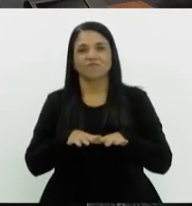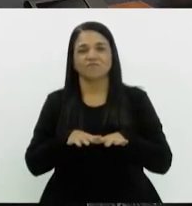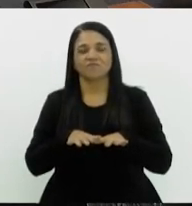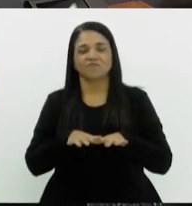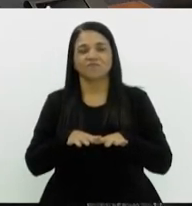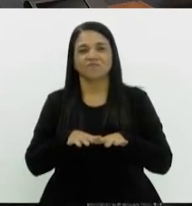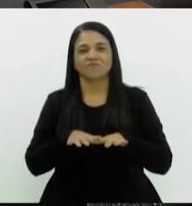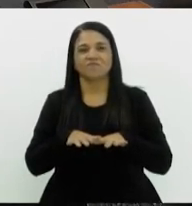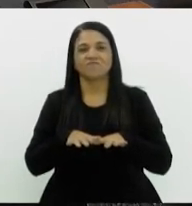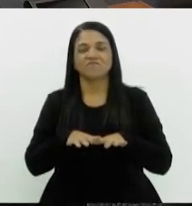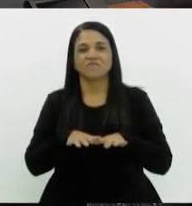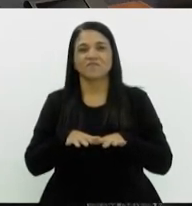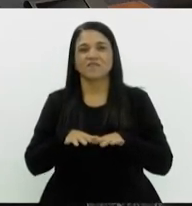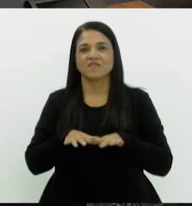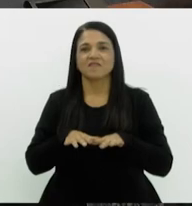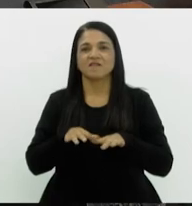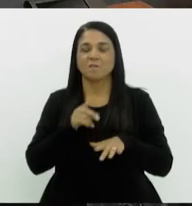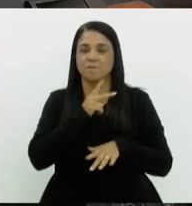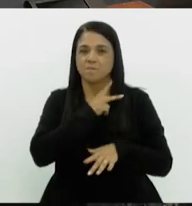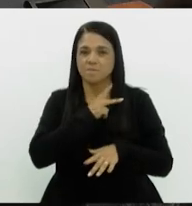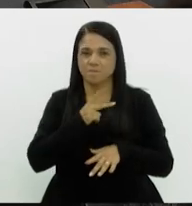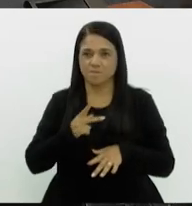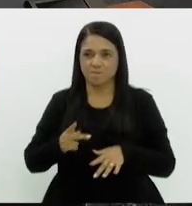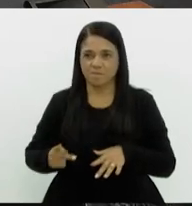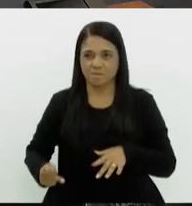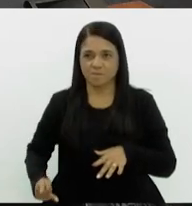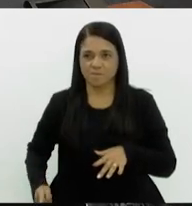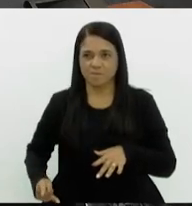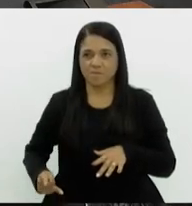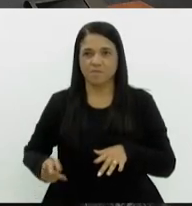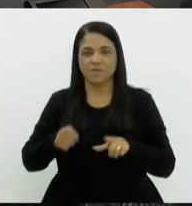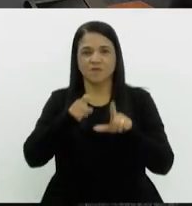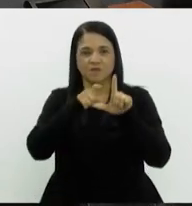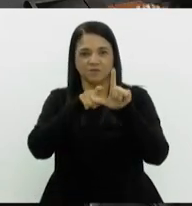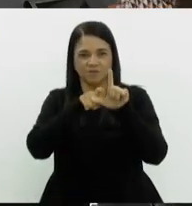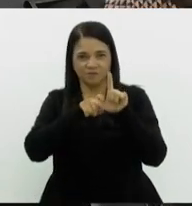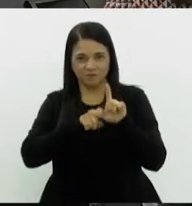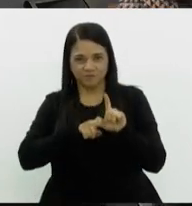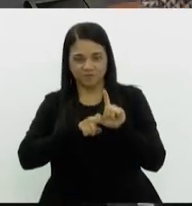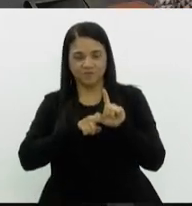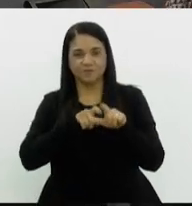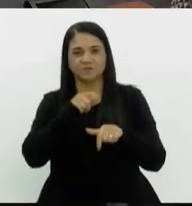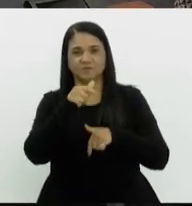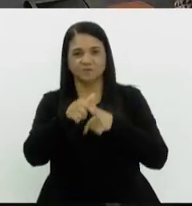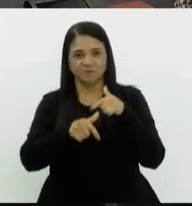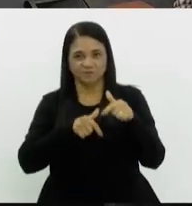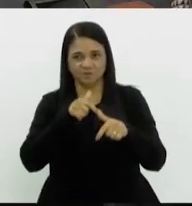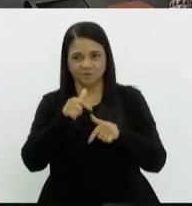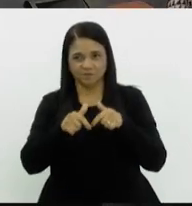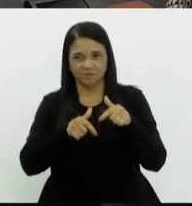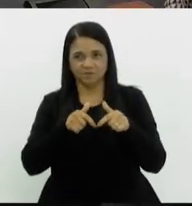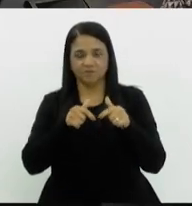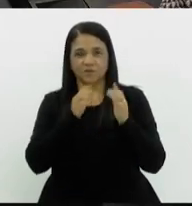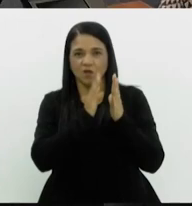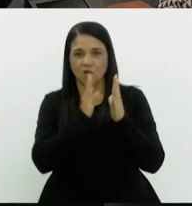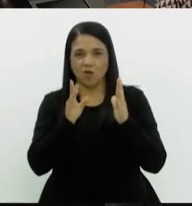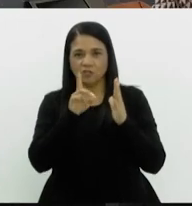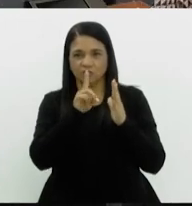Está reaberta a sessão. A presidência irá suspender os trabalhos, tanto da ordem do